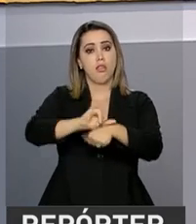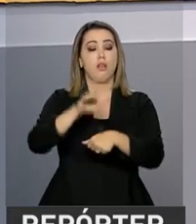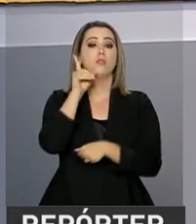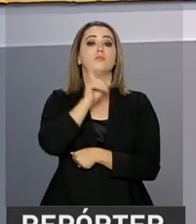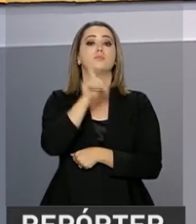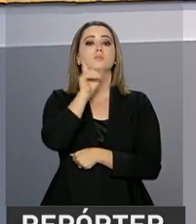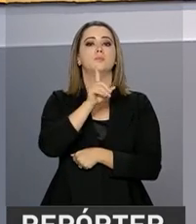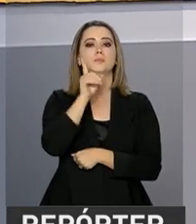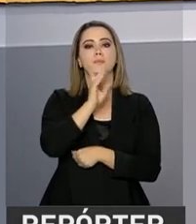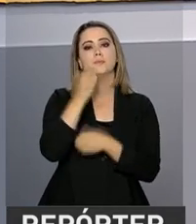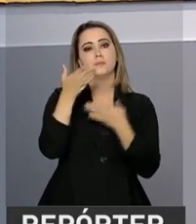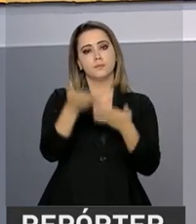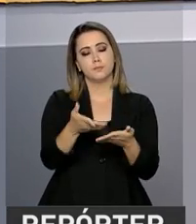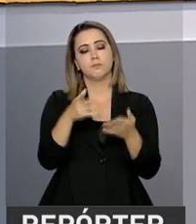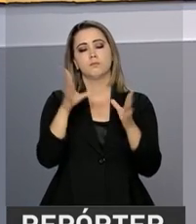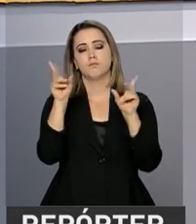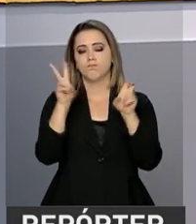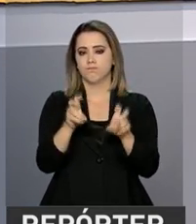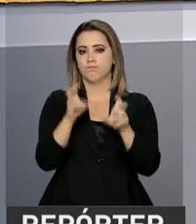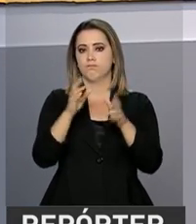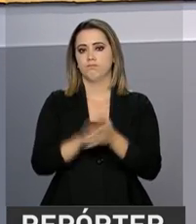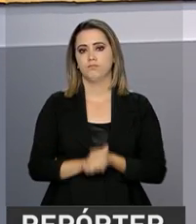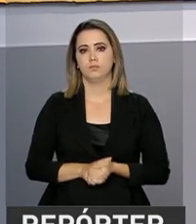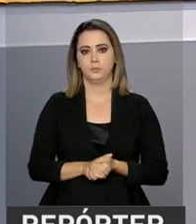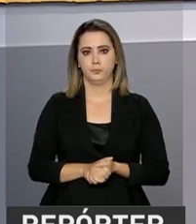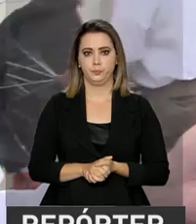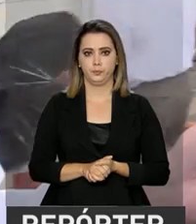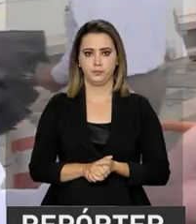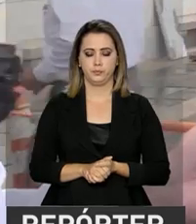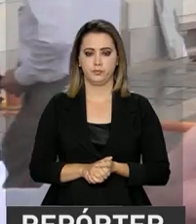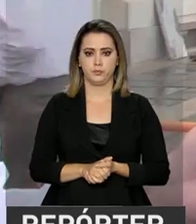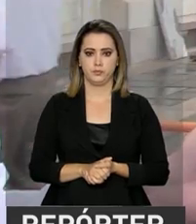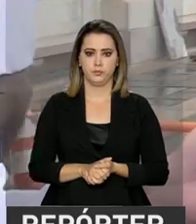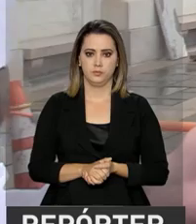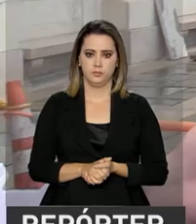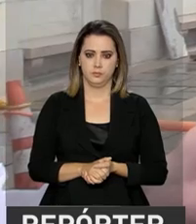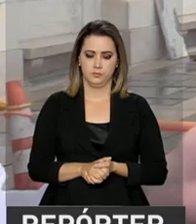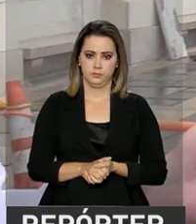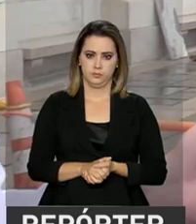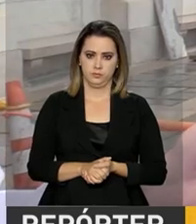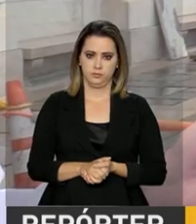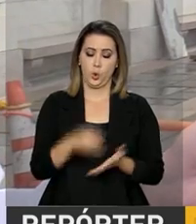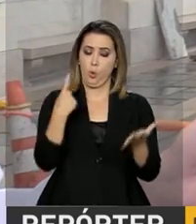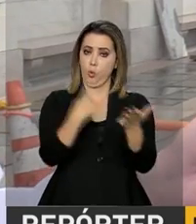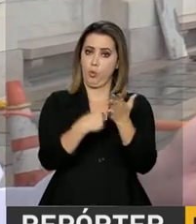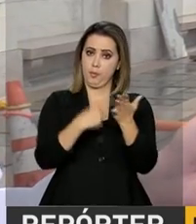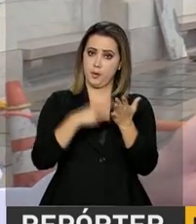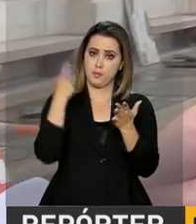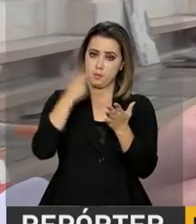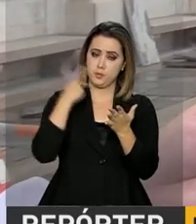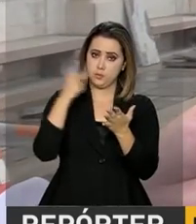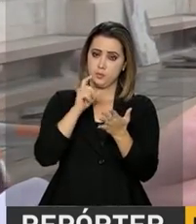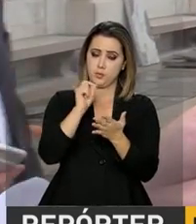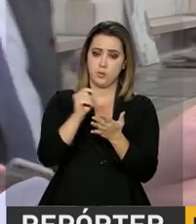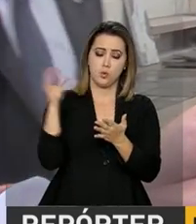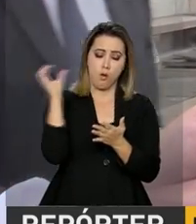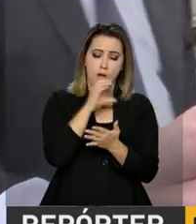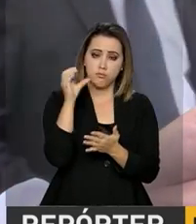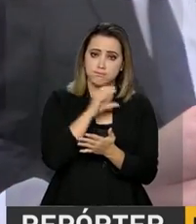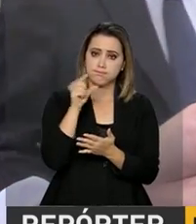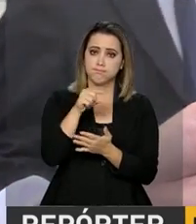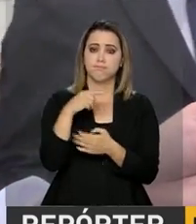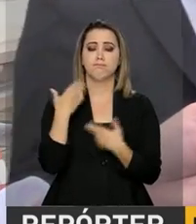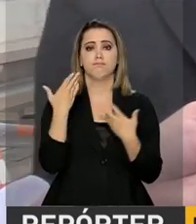americana Washington para tratar desse assunto ficou um compromisso político de que o mais rápido